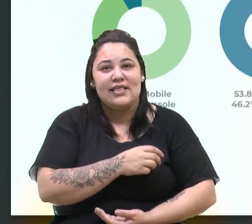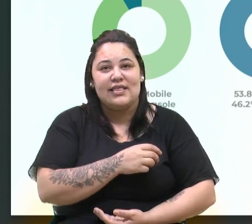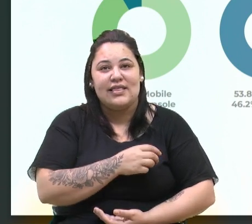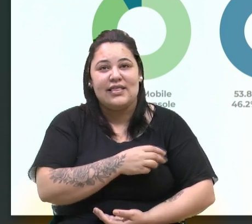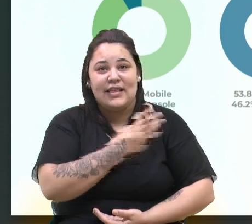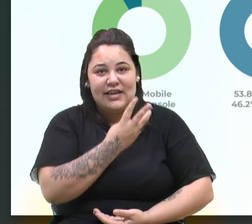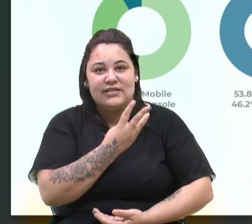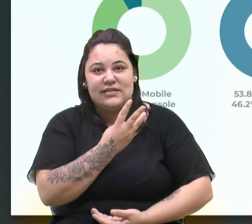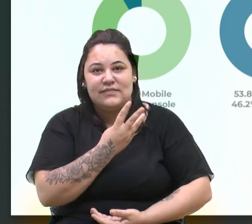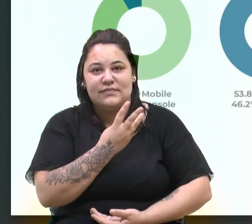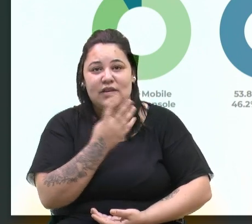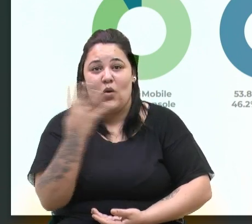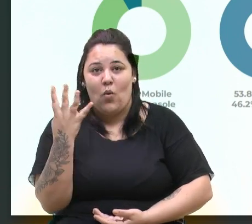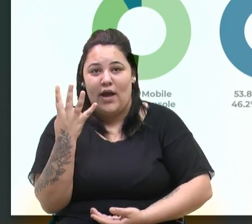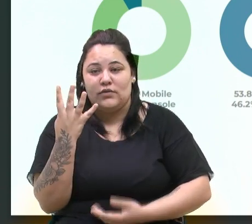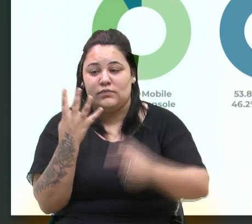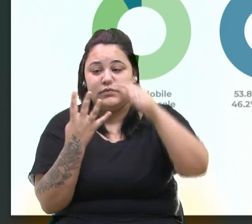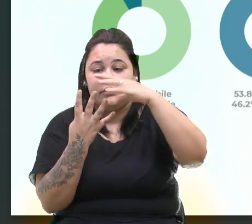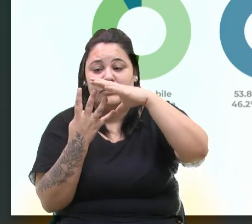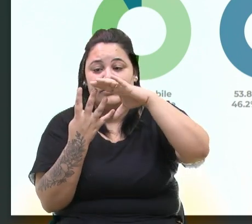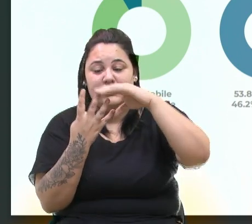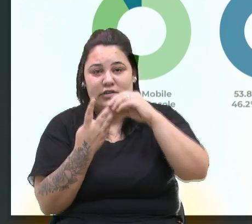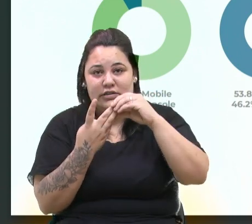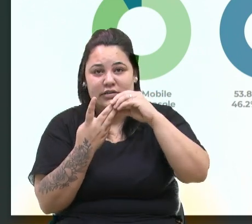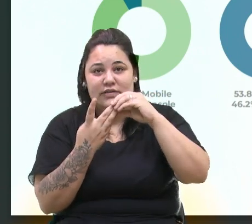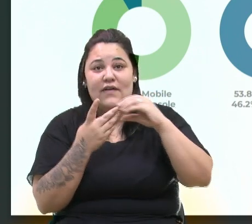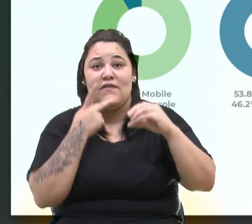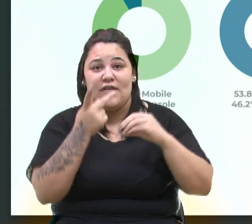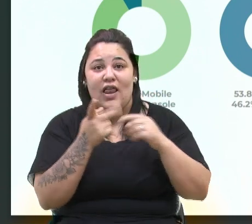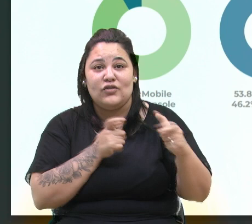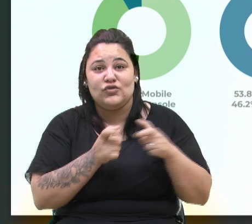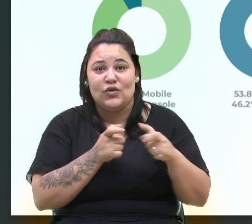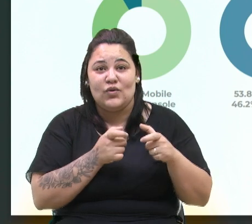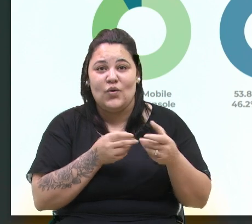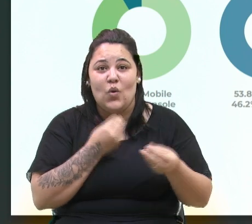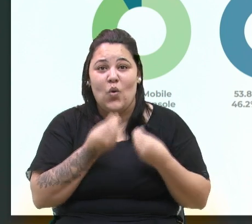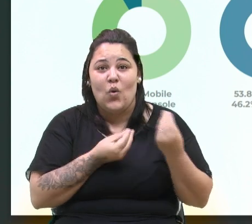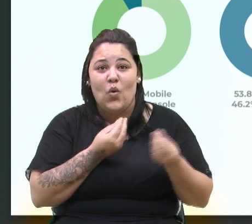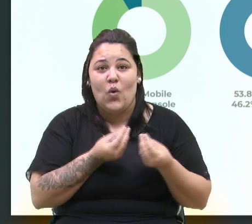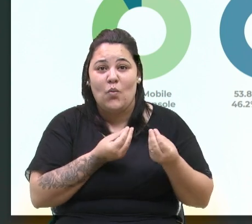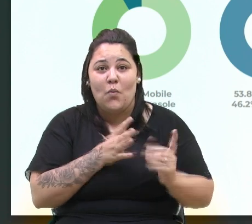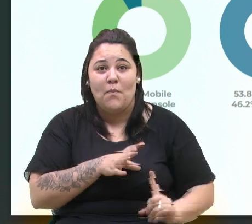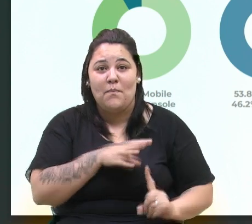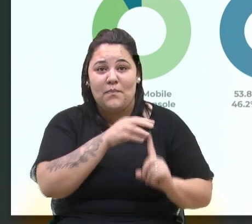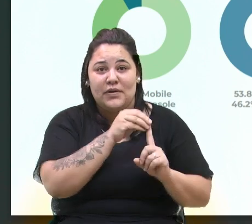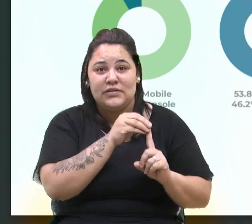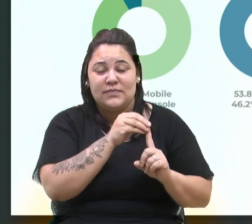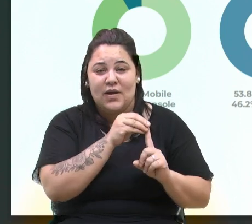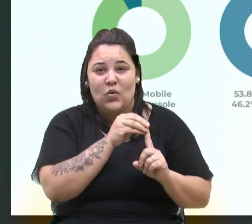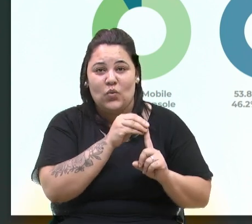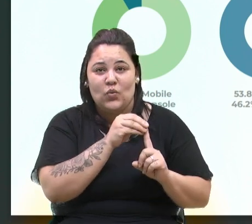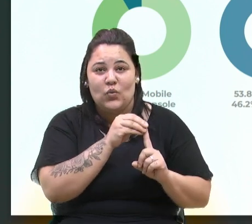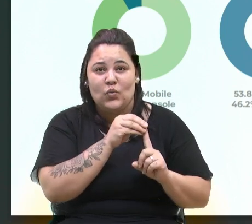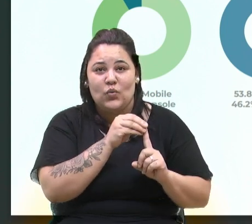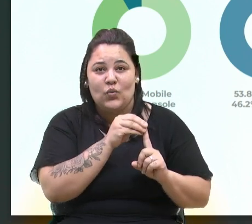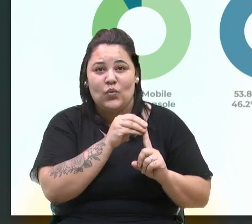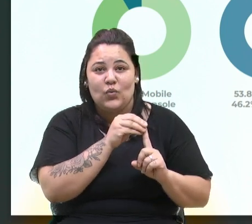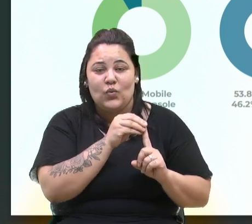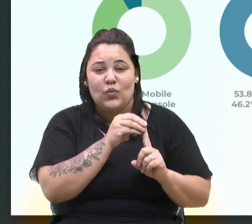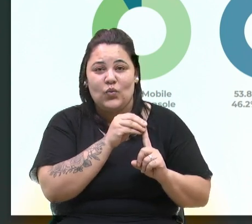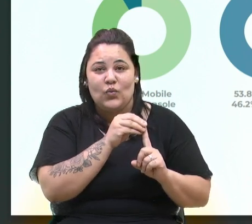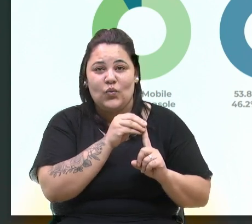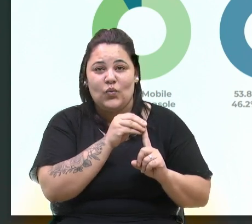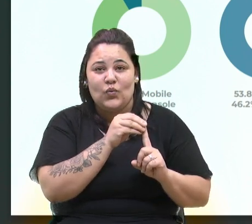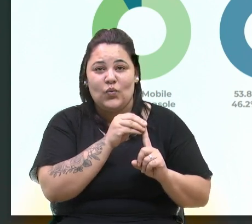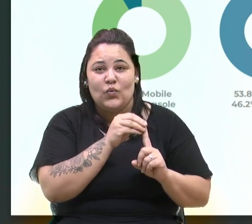brasileiros citam jogos eletrônicos como sua fonte principal de entretenimento. Eu acho que esse é outro